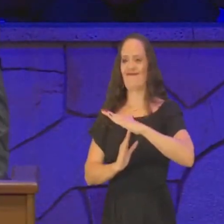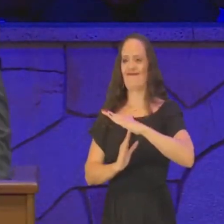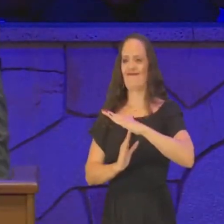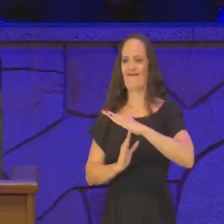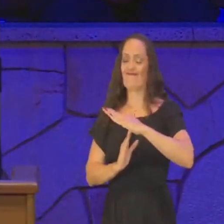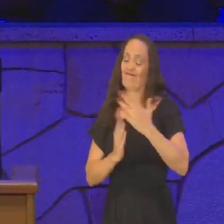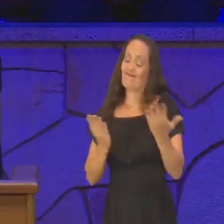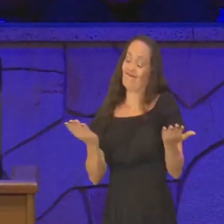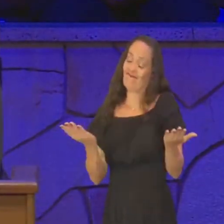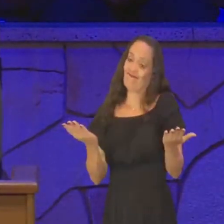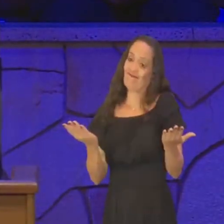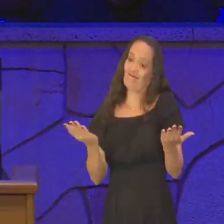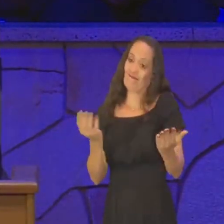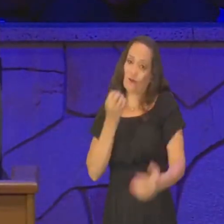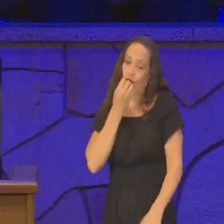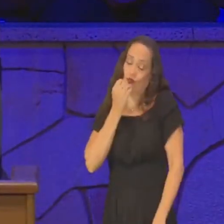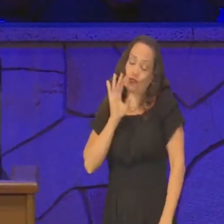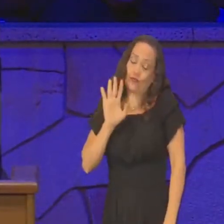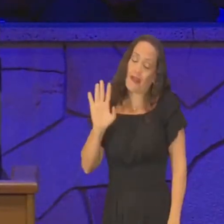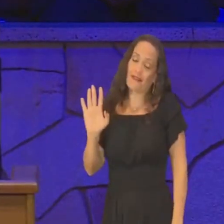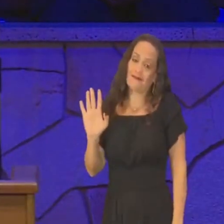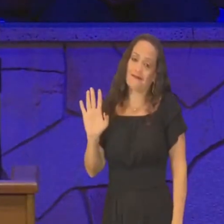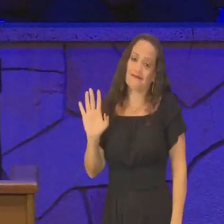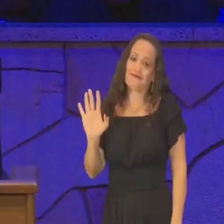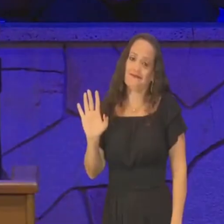E tudo bem.